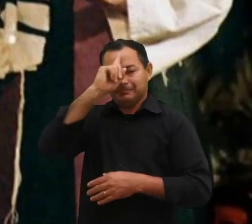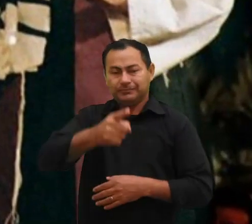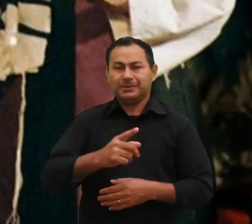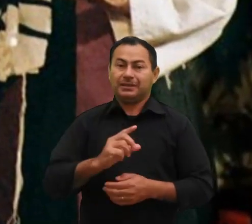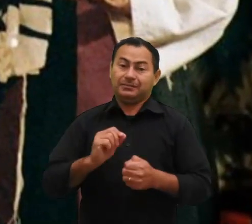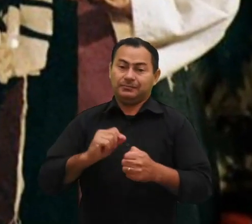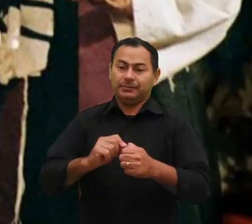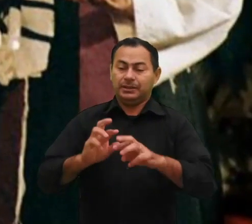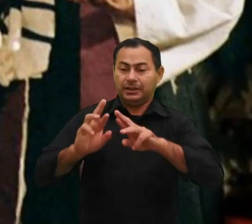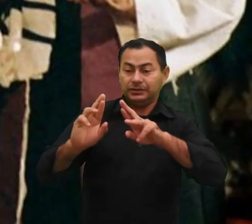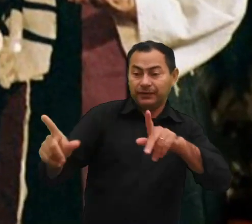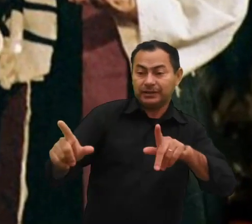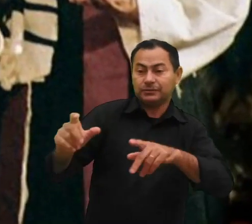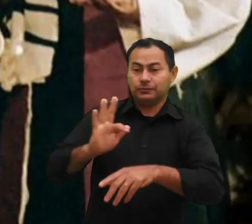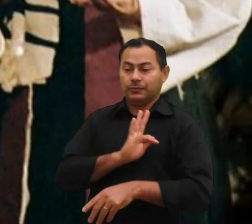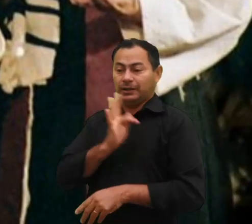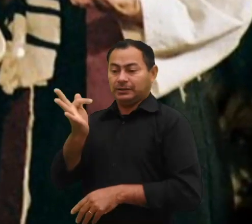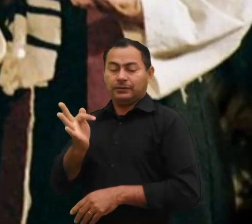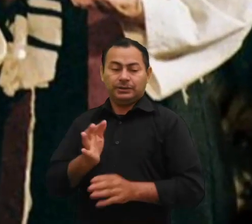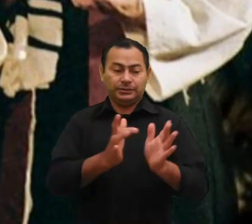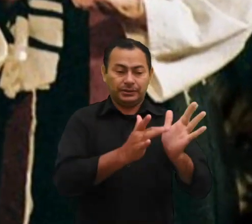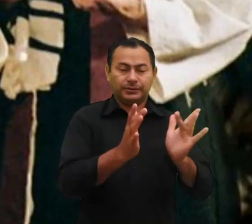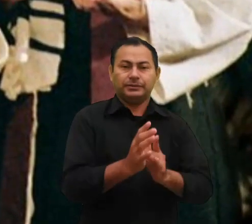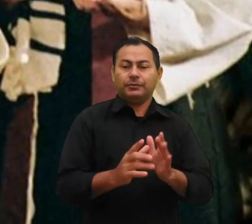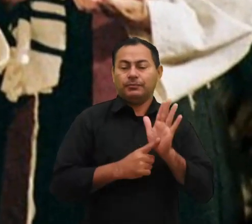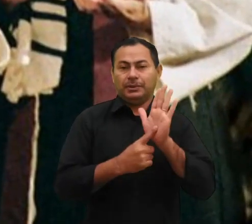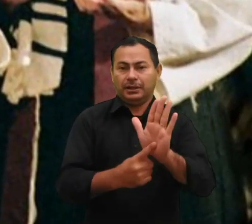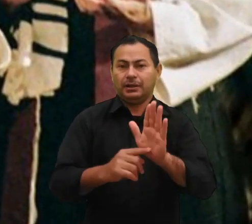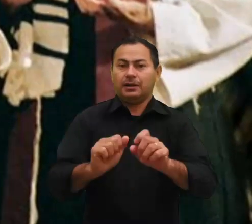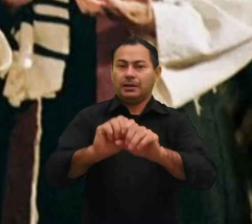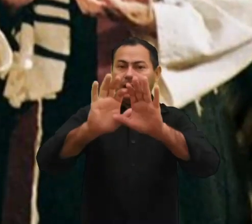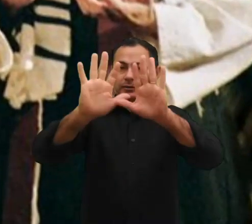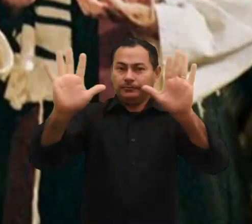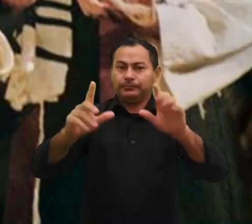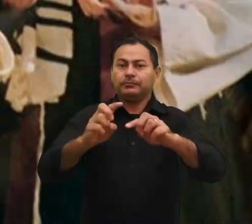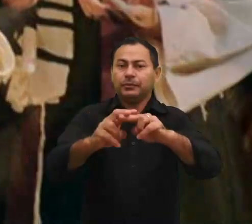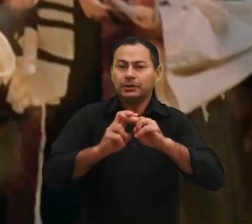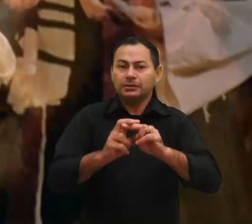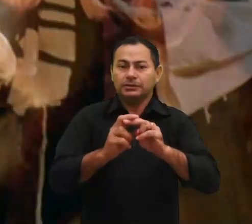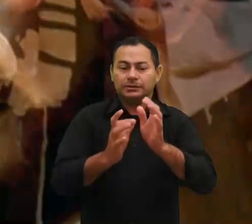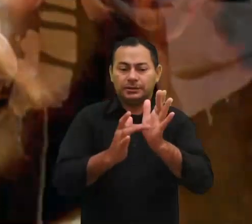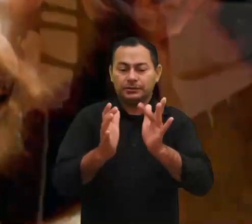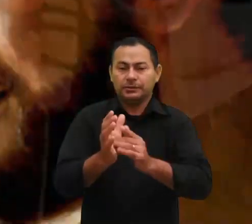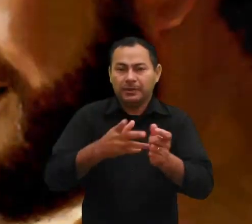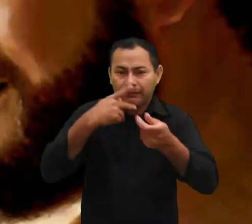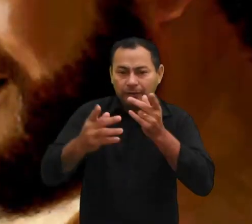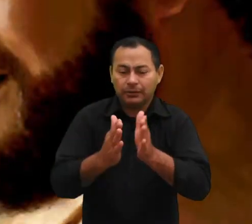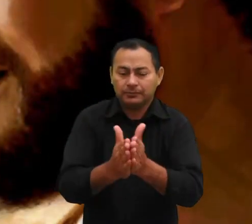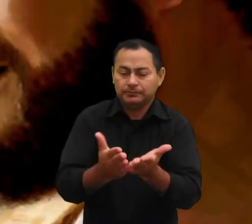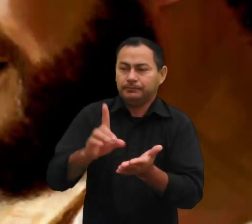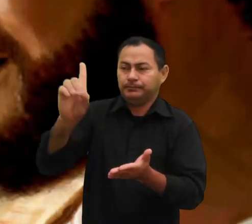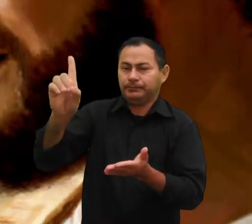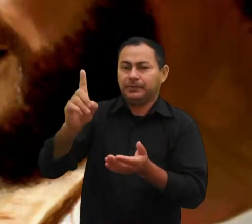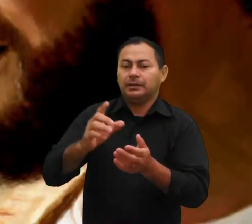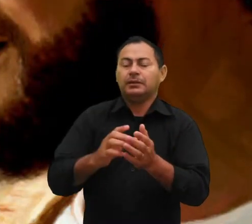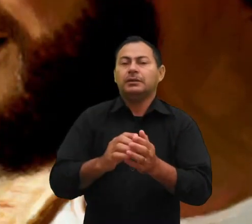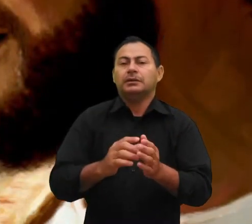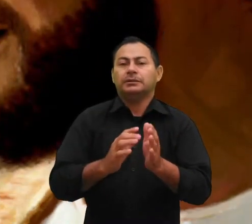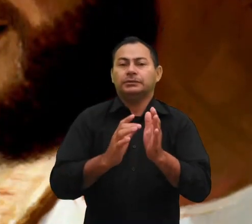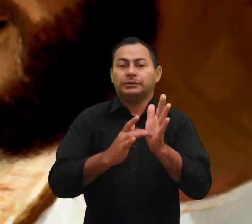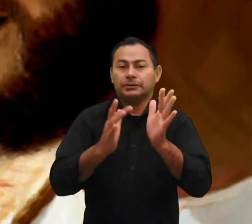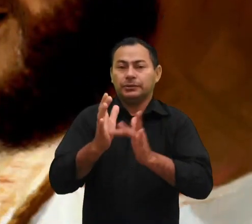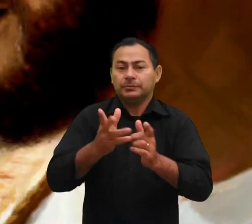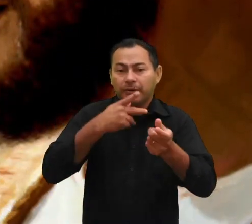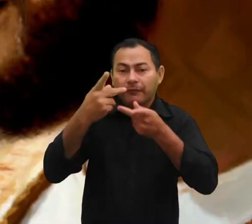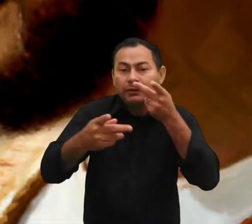nessa ocasião, e a diferença entre eles e Jesus ficou evidente. Por isso Jesus citou as Escrituras. Jesus citou